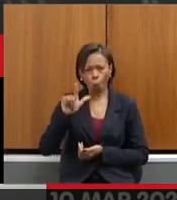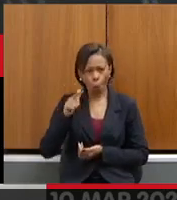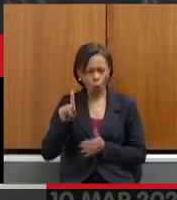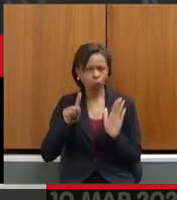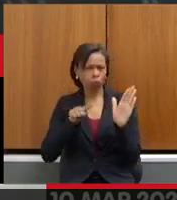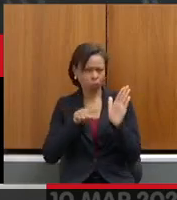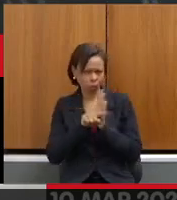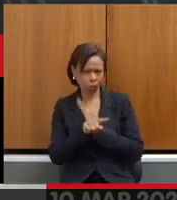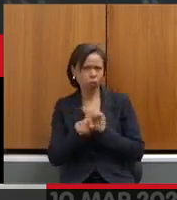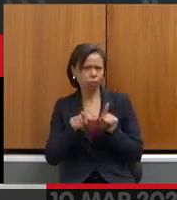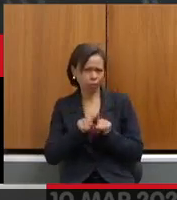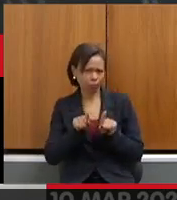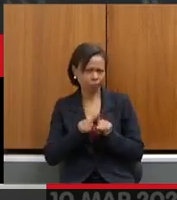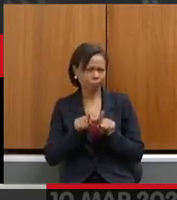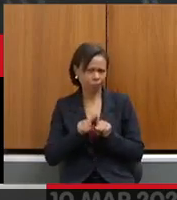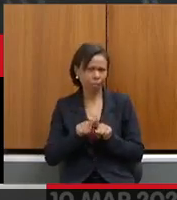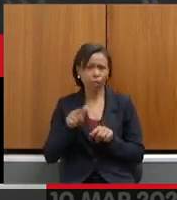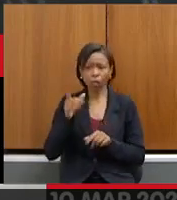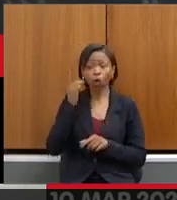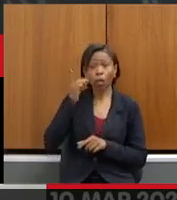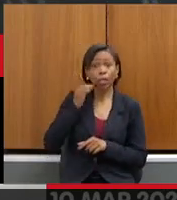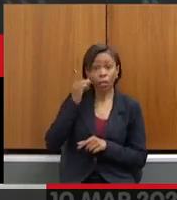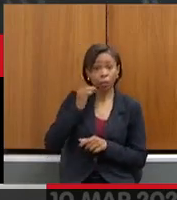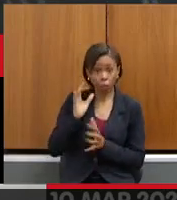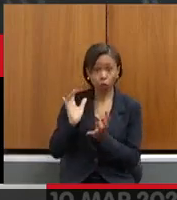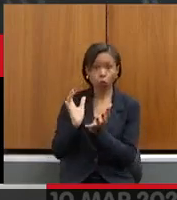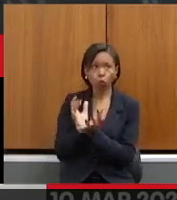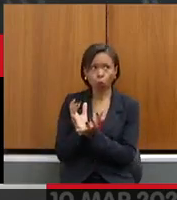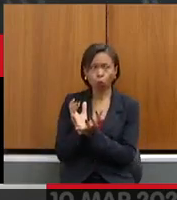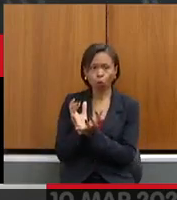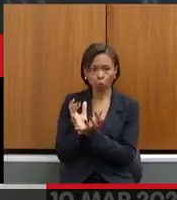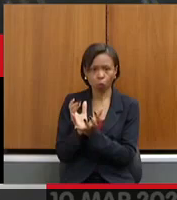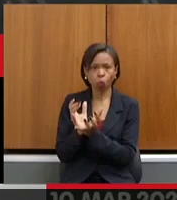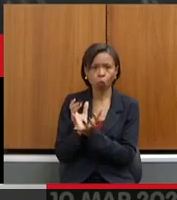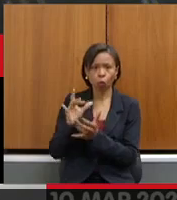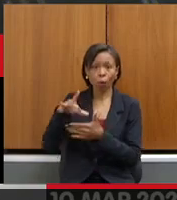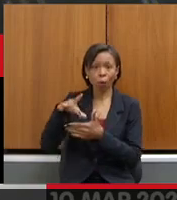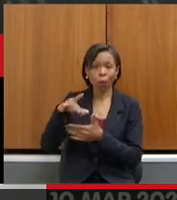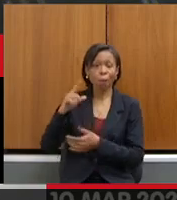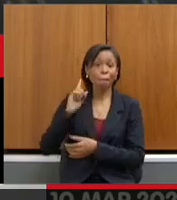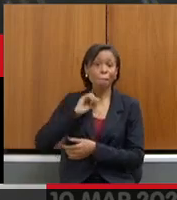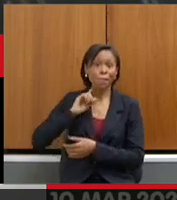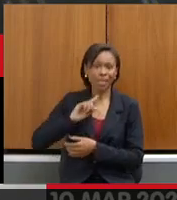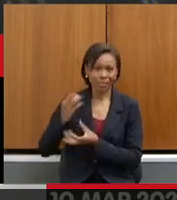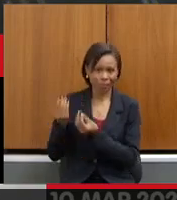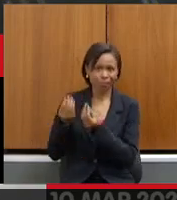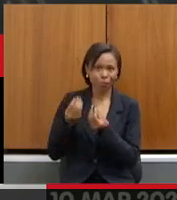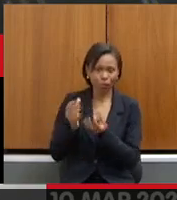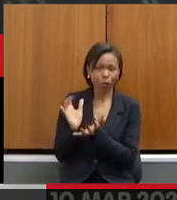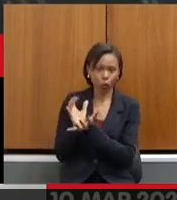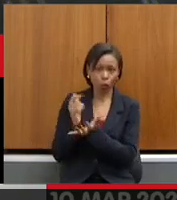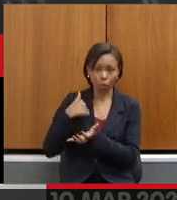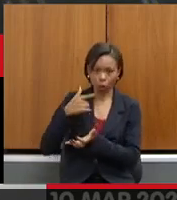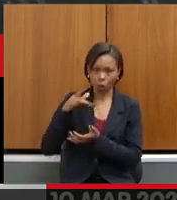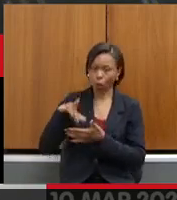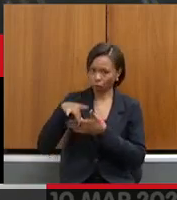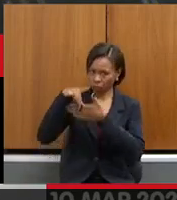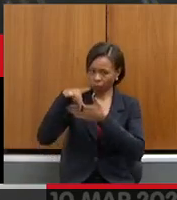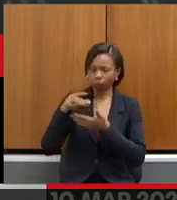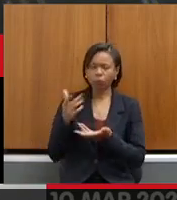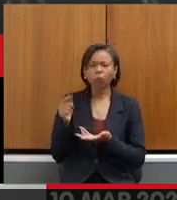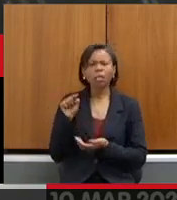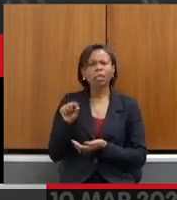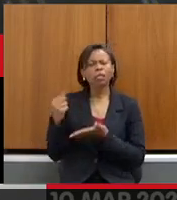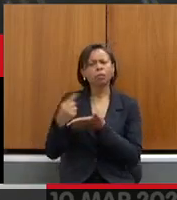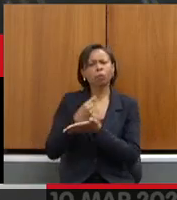que me foram passadas pelos deputados do bloco minas são muitas que eu tenho a ordem liberar qual a razão do